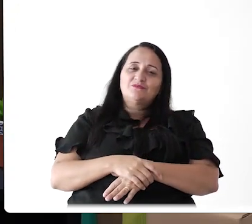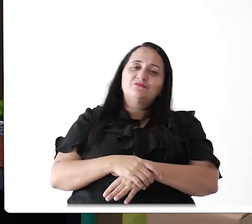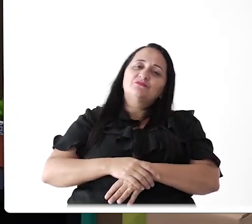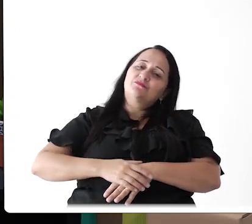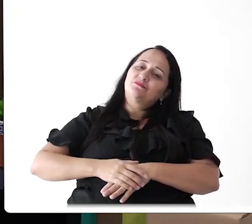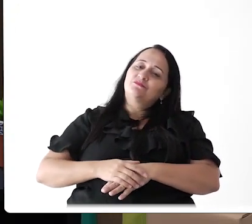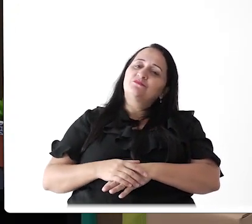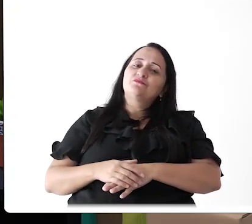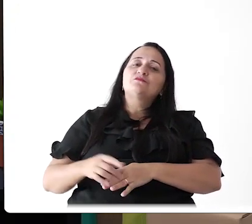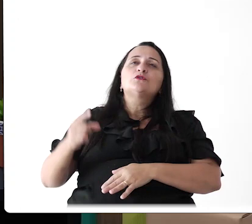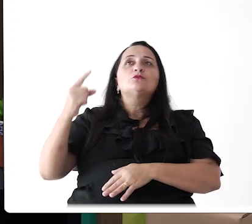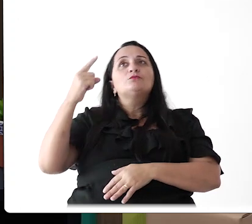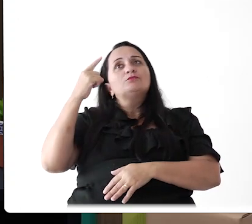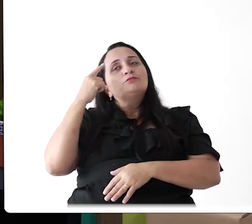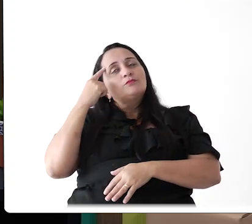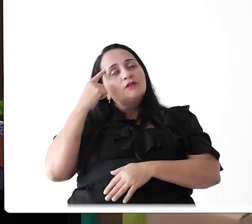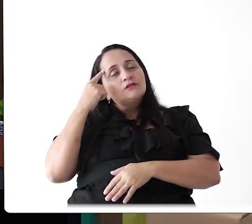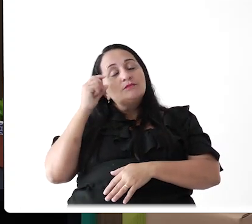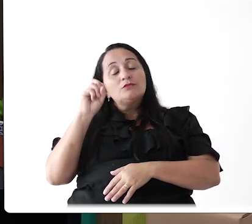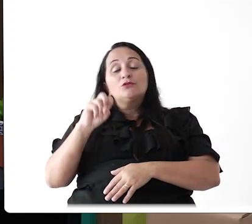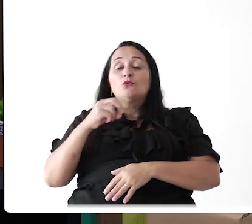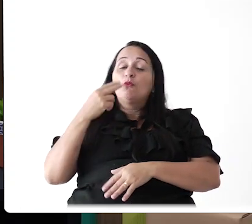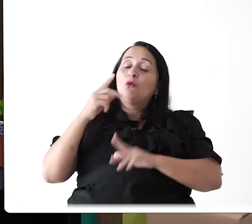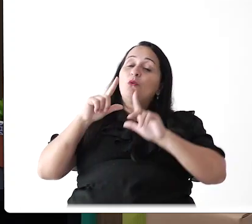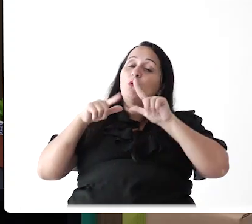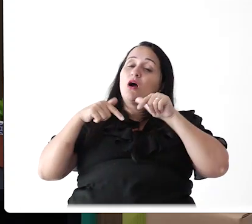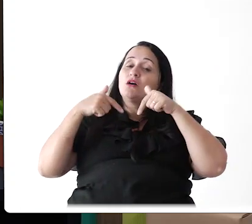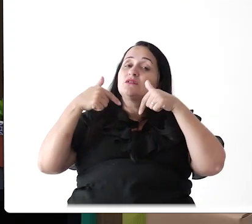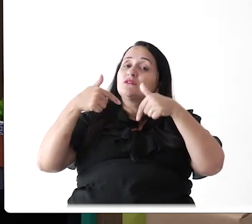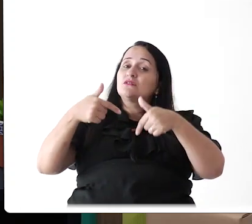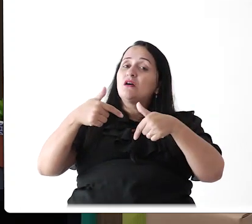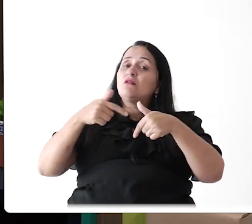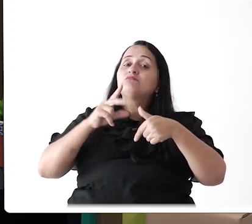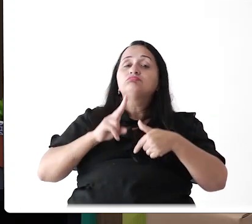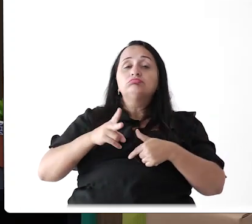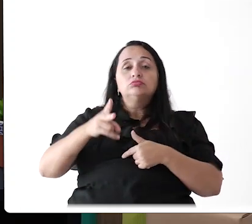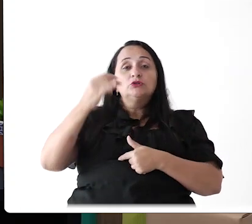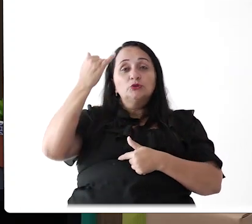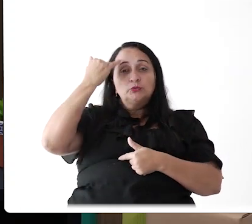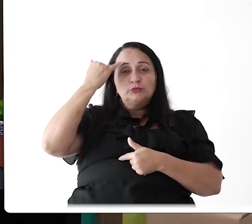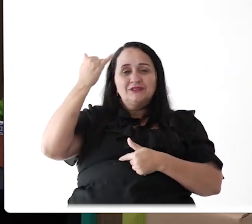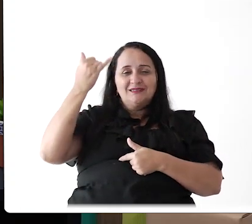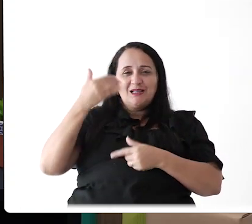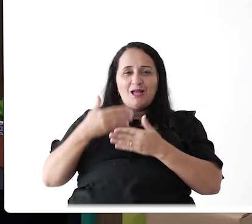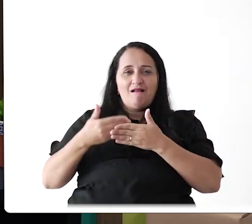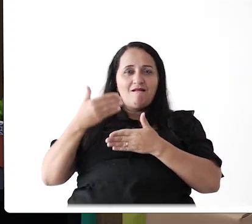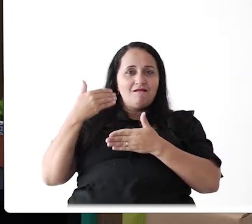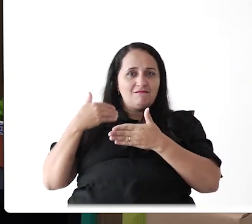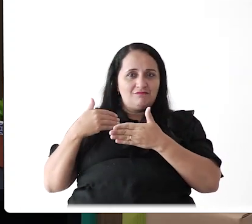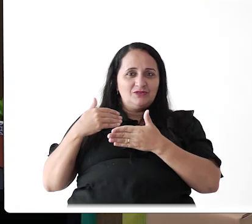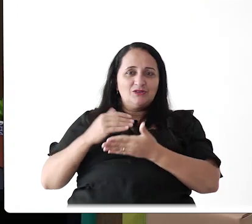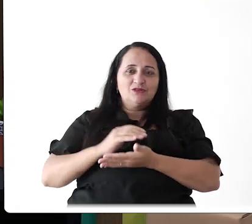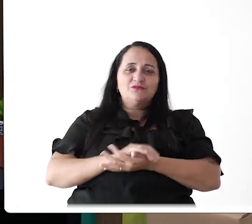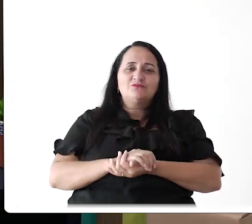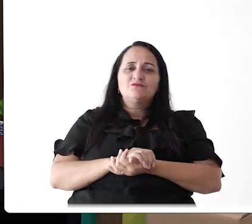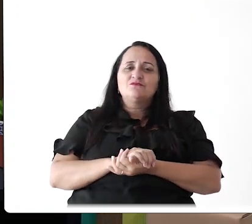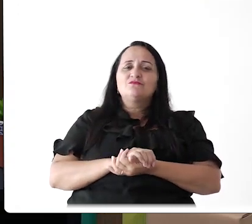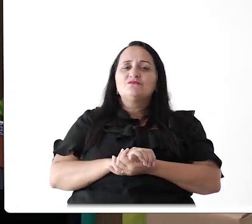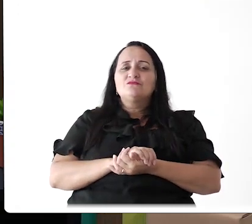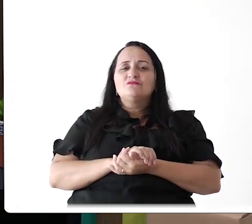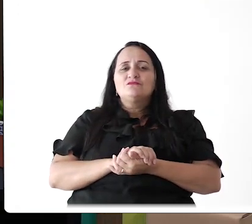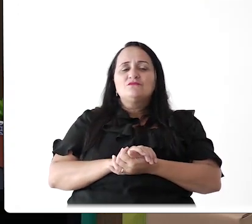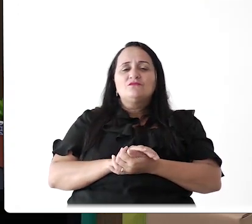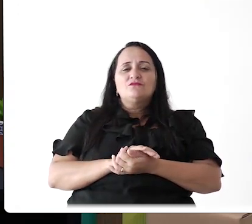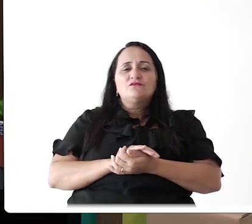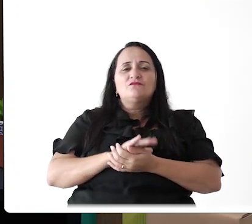um pensamento ou ação decorrente de uma ideia anterior. Então, vamos lá. Nós já temos a